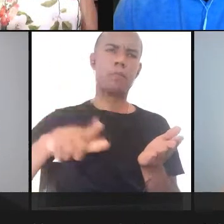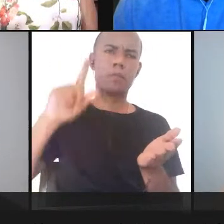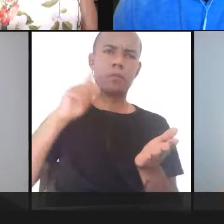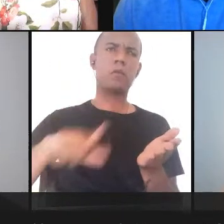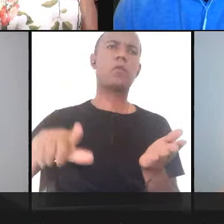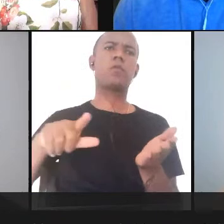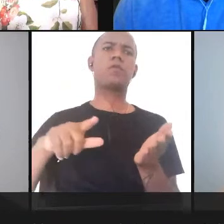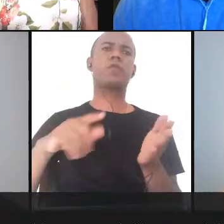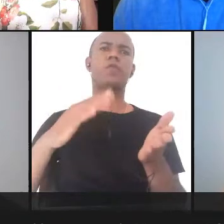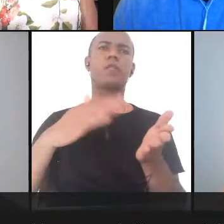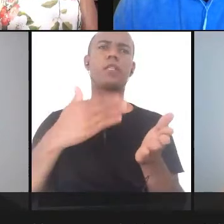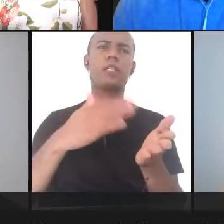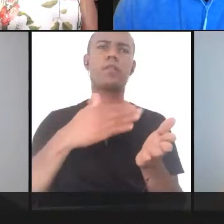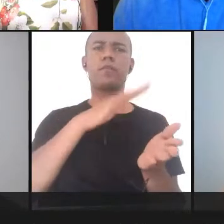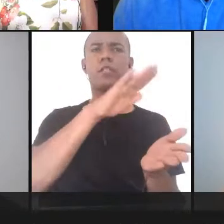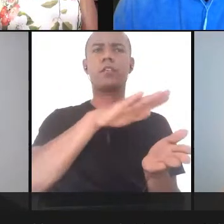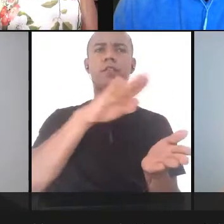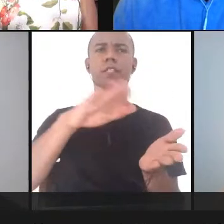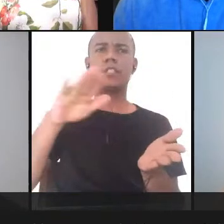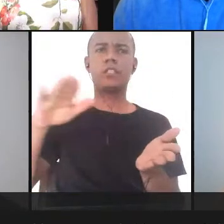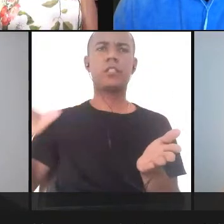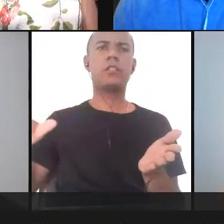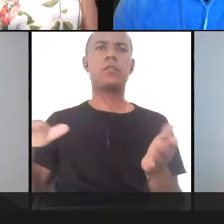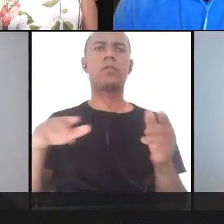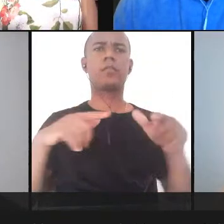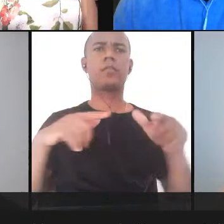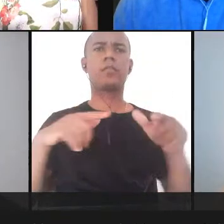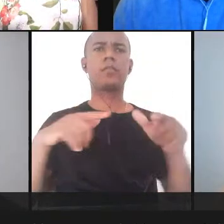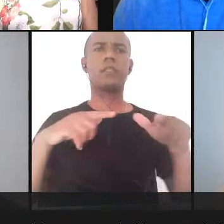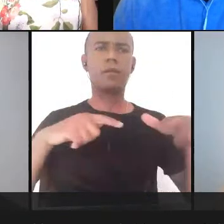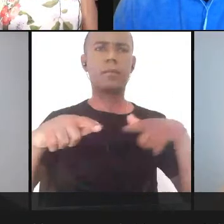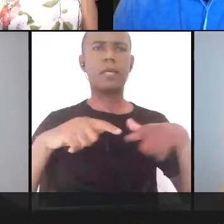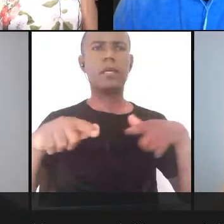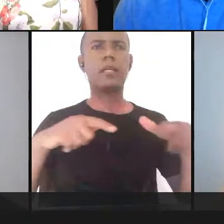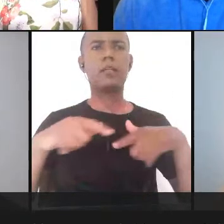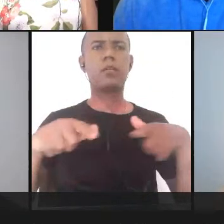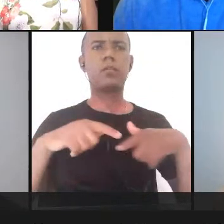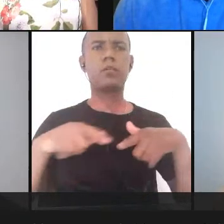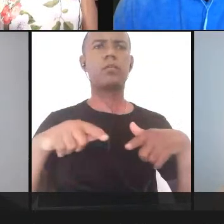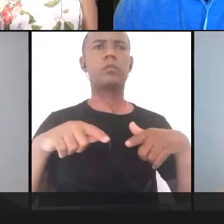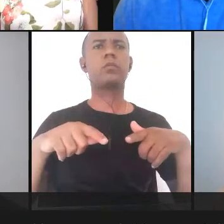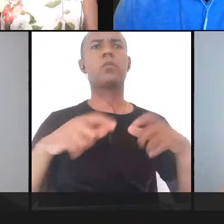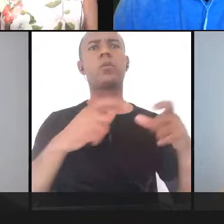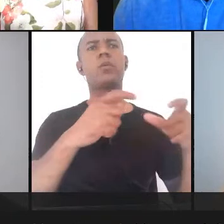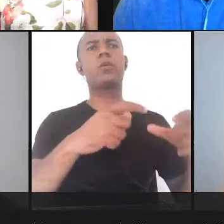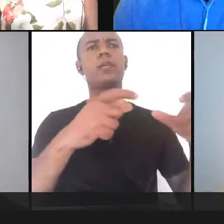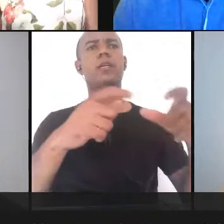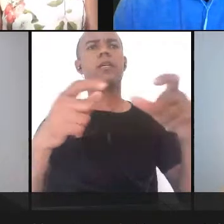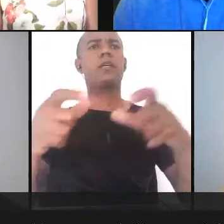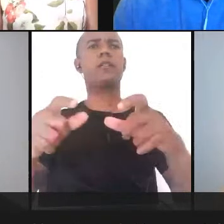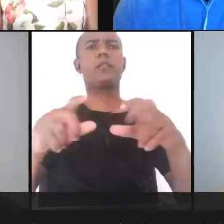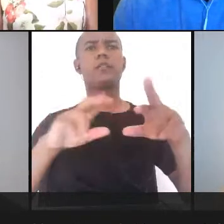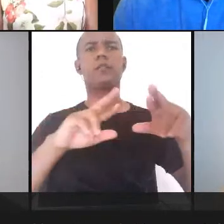tenho outros trabalhos que transpassam esse espaço. Que ainda não foram publicados.